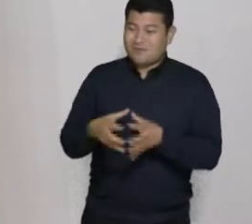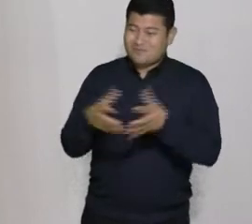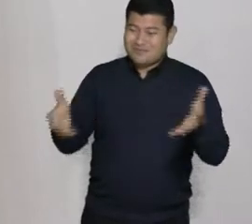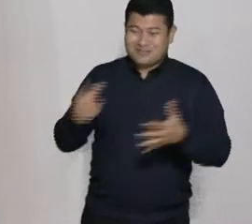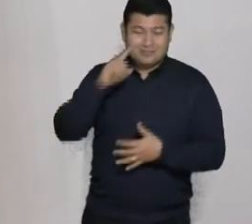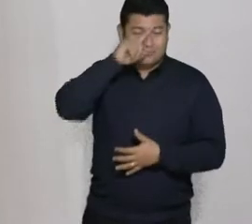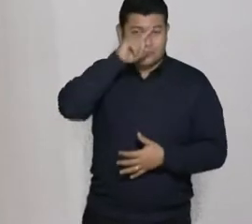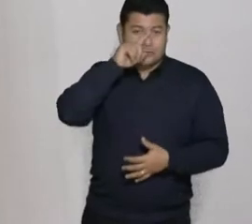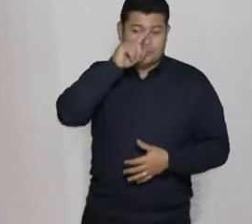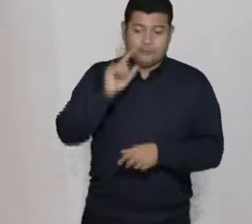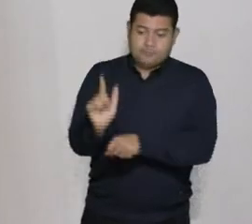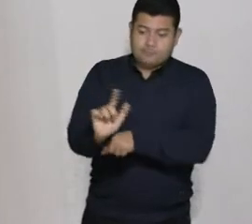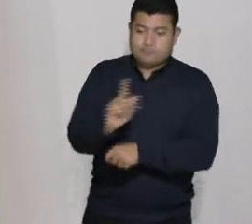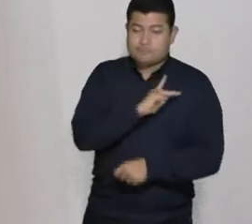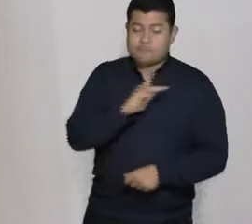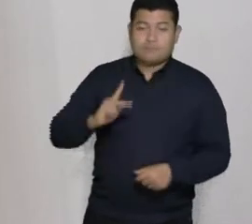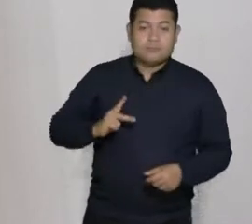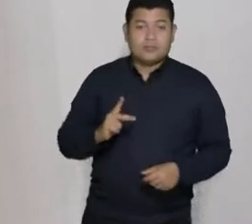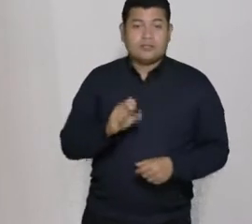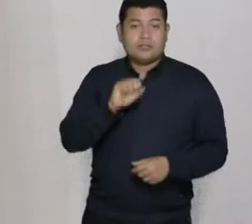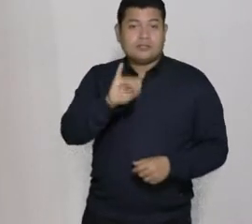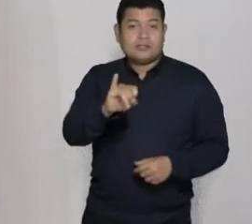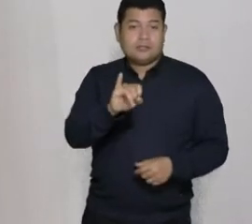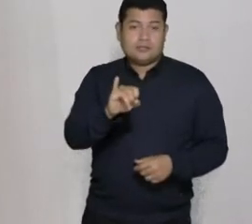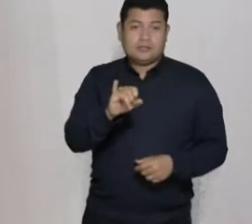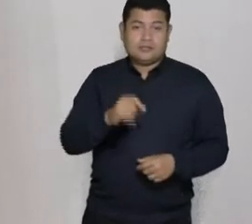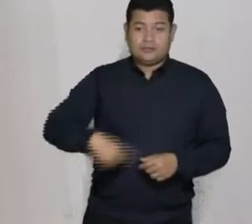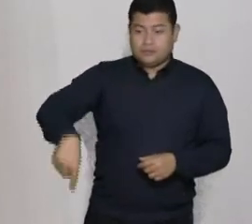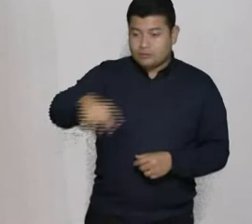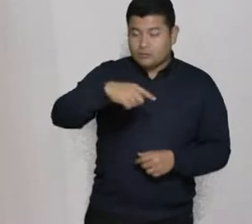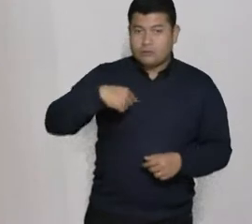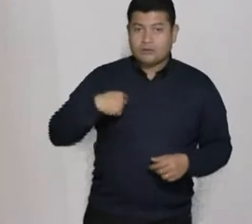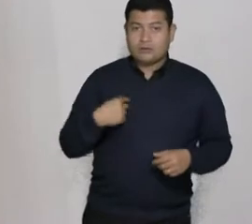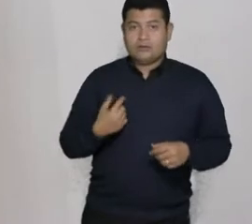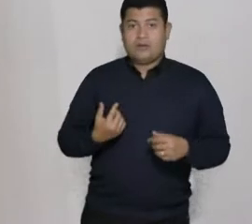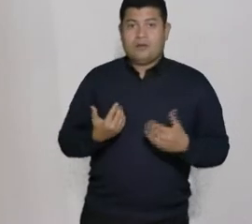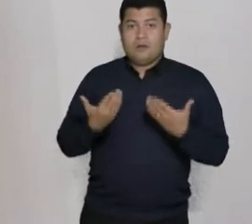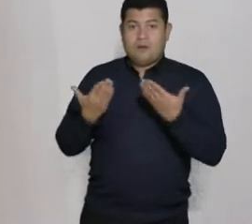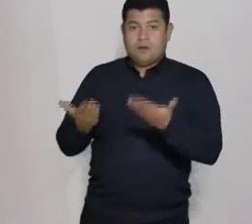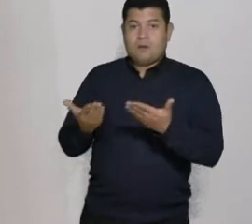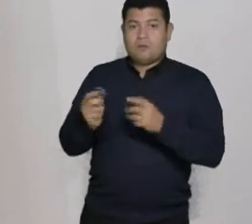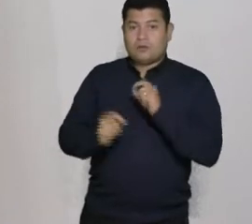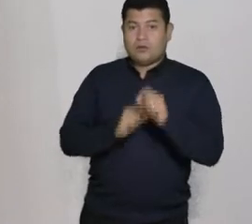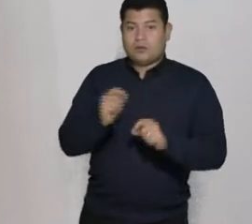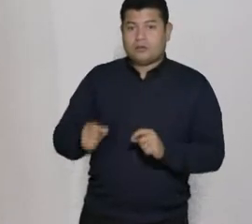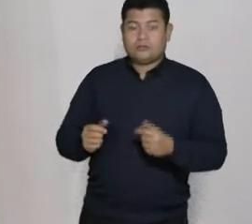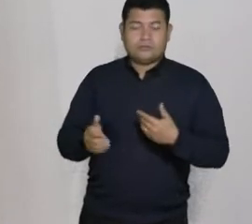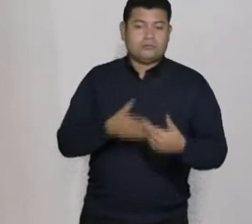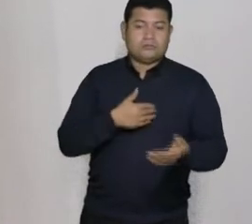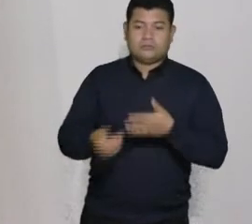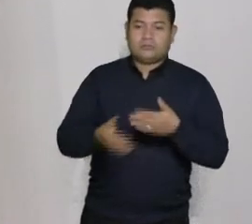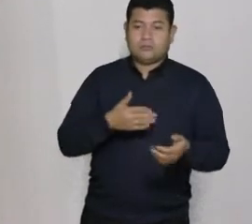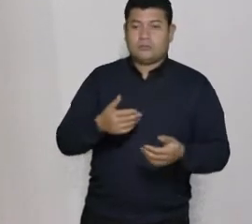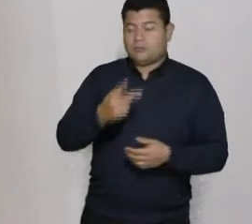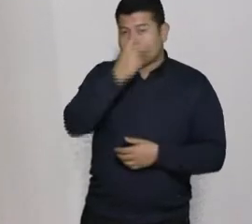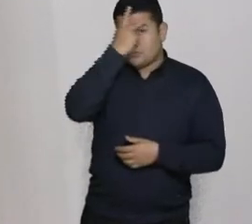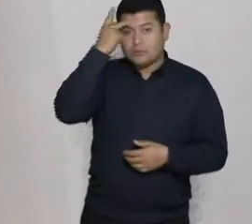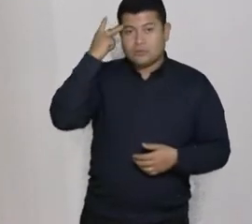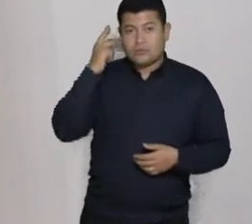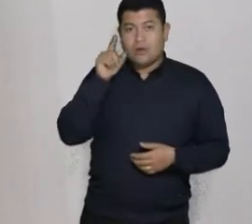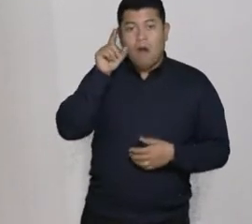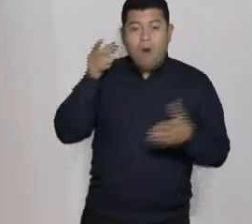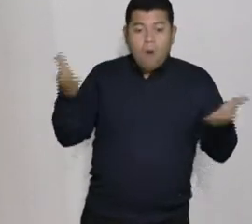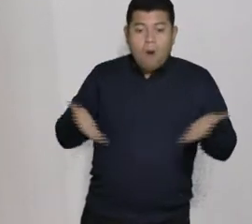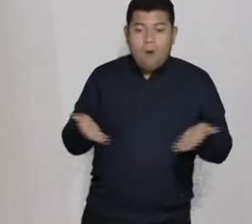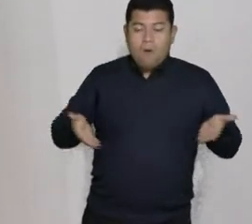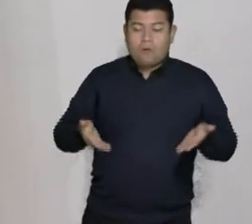eu tenho certeza se houvéssemos não houvéssemos nós colocado uma venda em qualquer pessoa que está